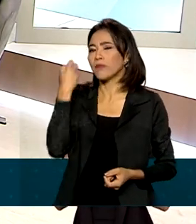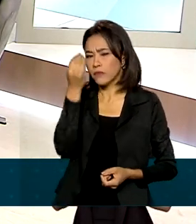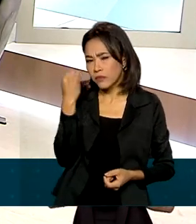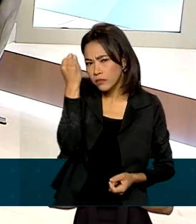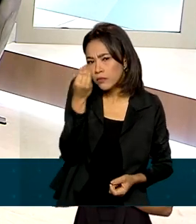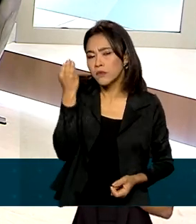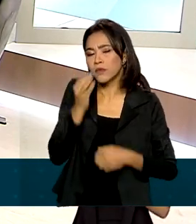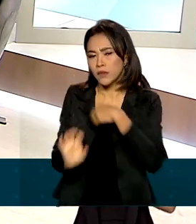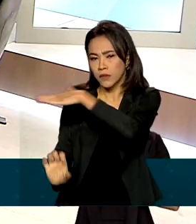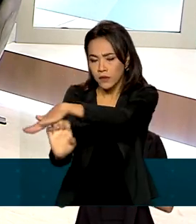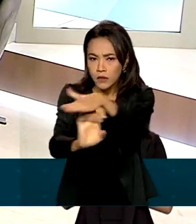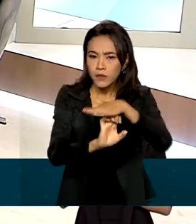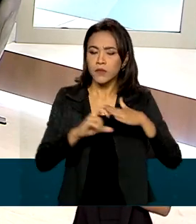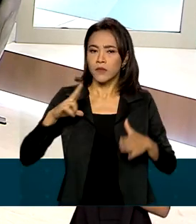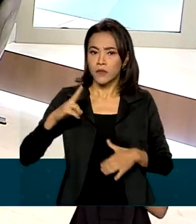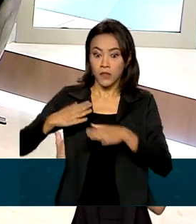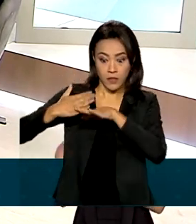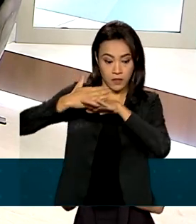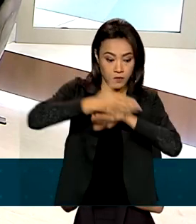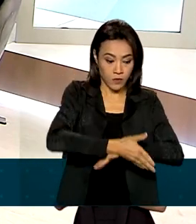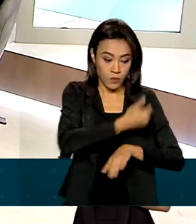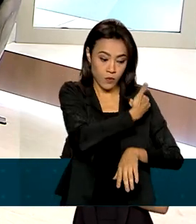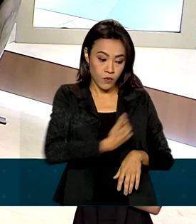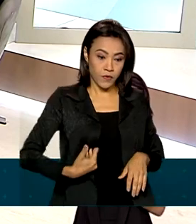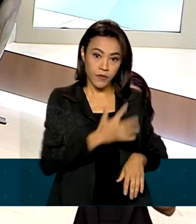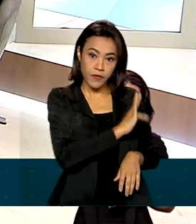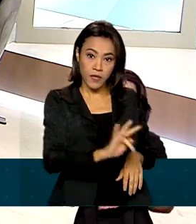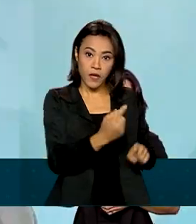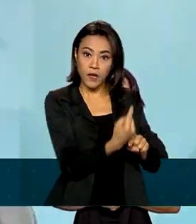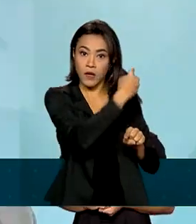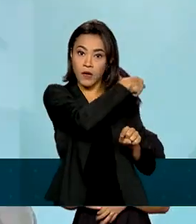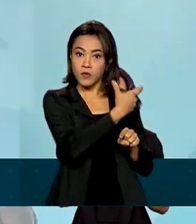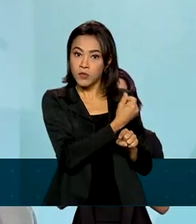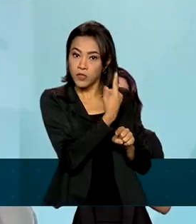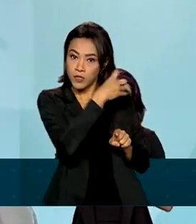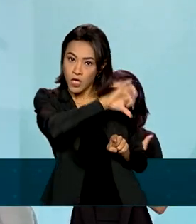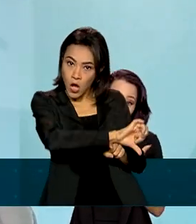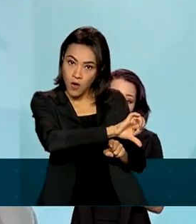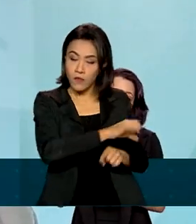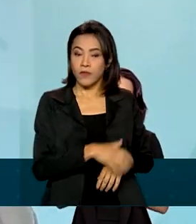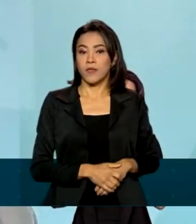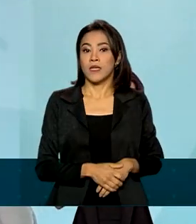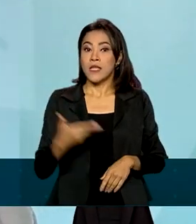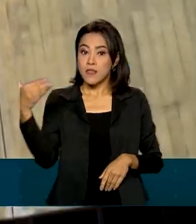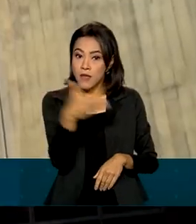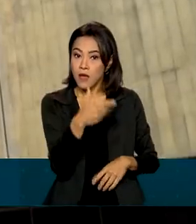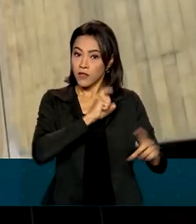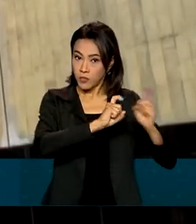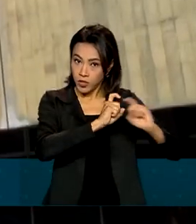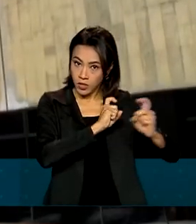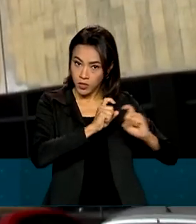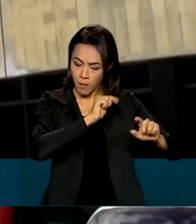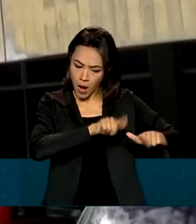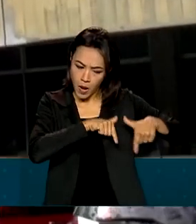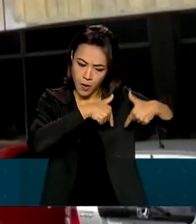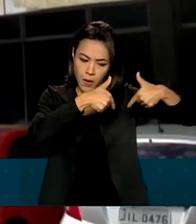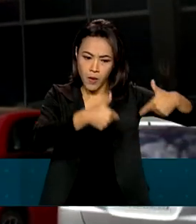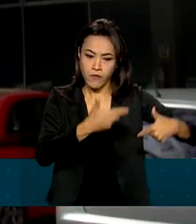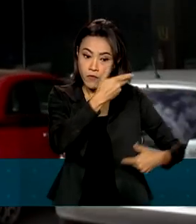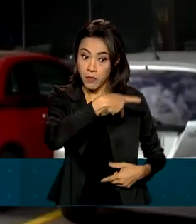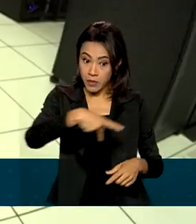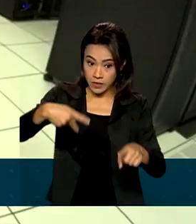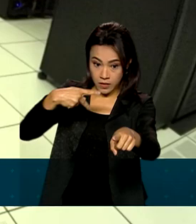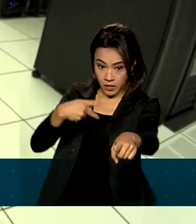privada e entrou no governo federal em 2019. Na Administração Pública Federal, foi presidente do